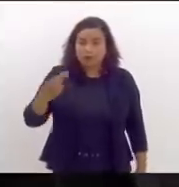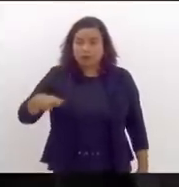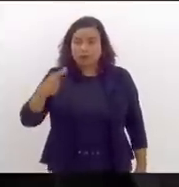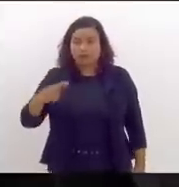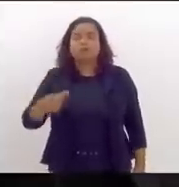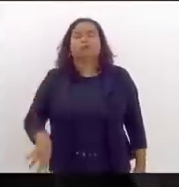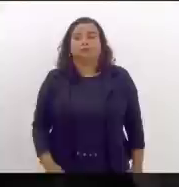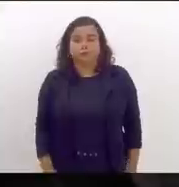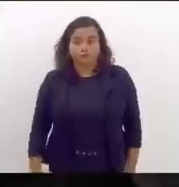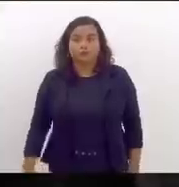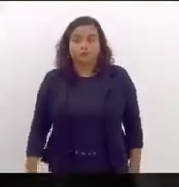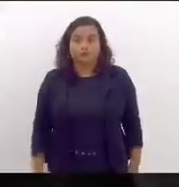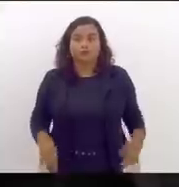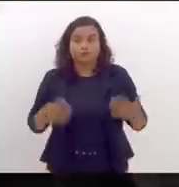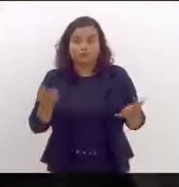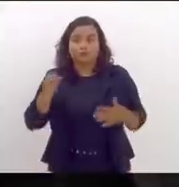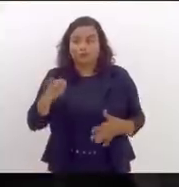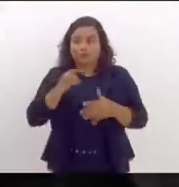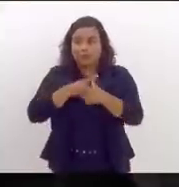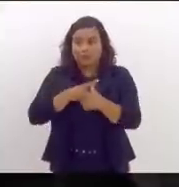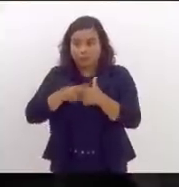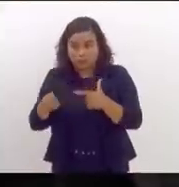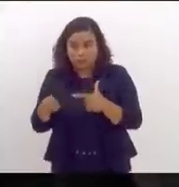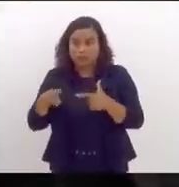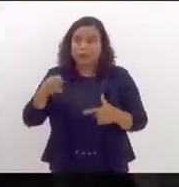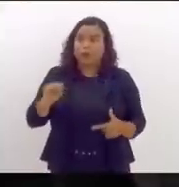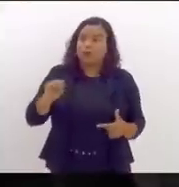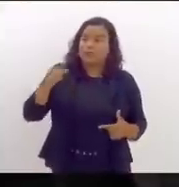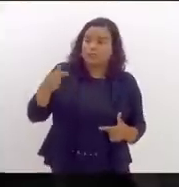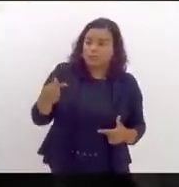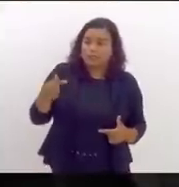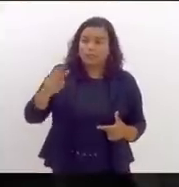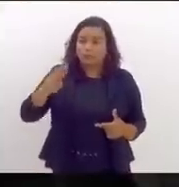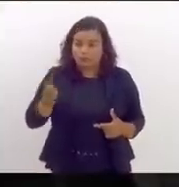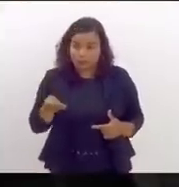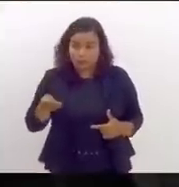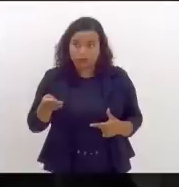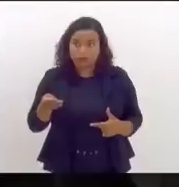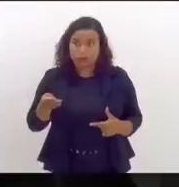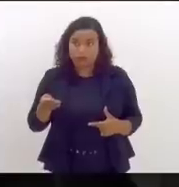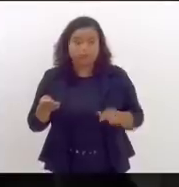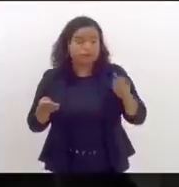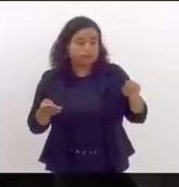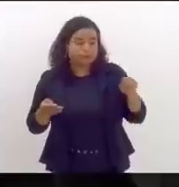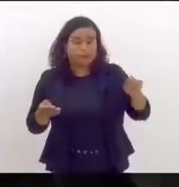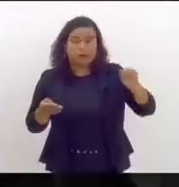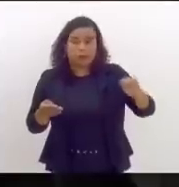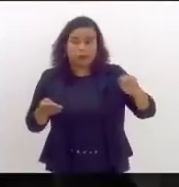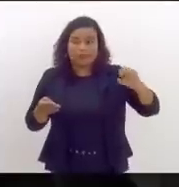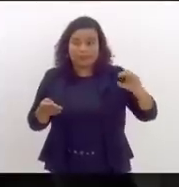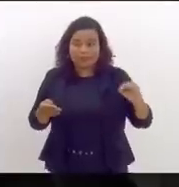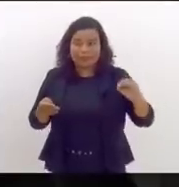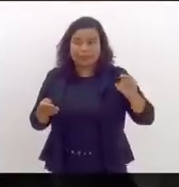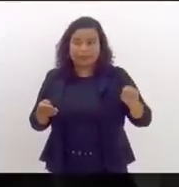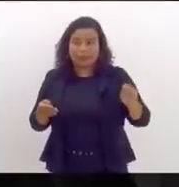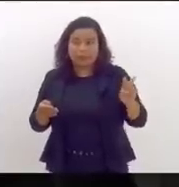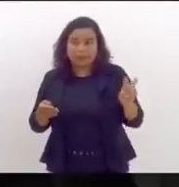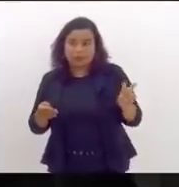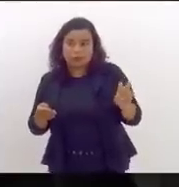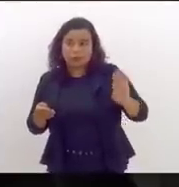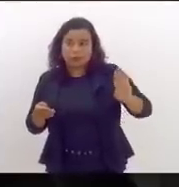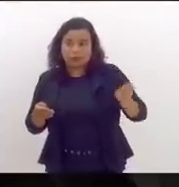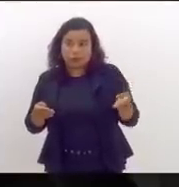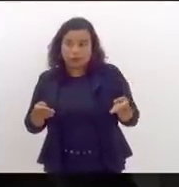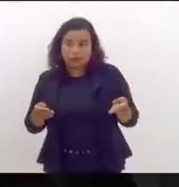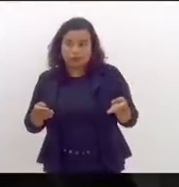de reais se eu dividir 87 bilhões de reais por 80.5 bilhões